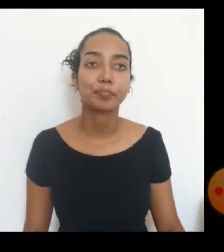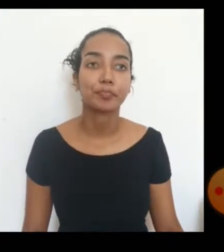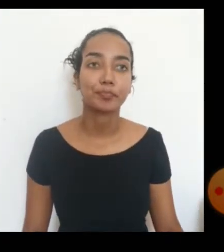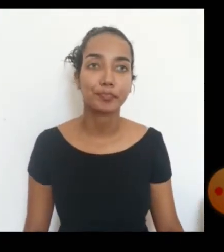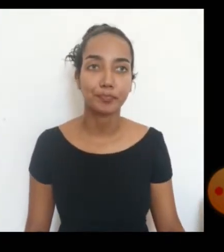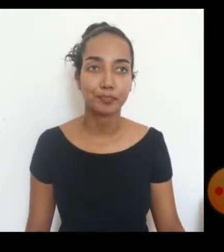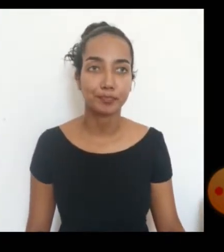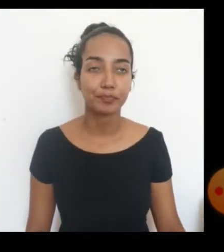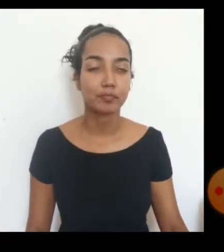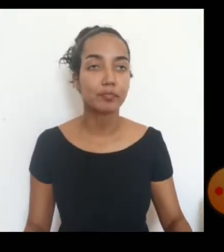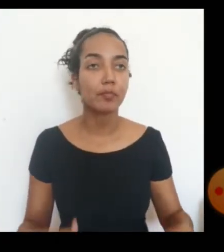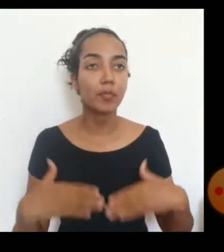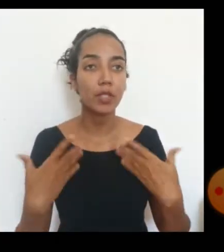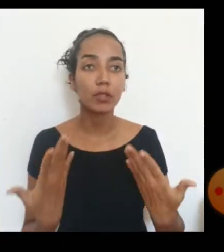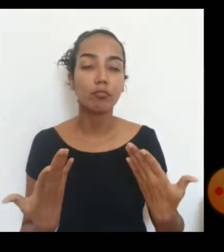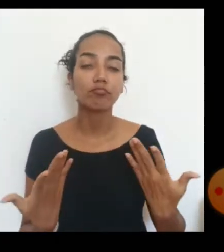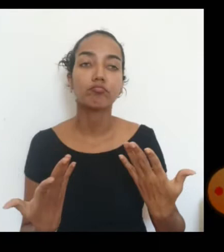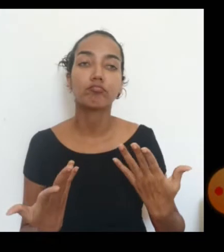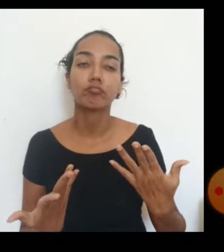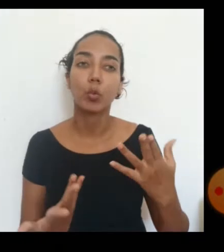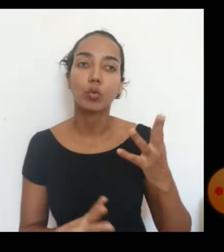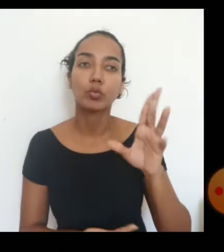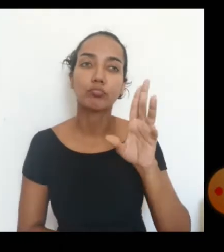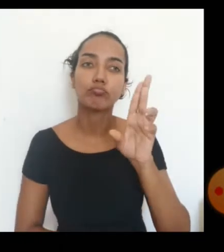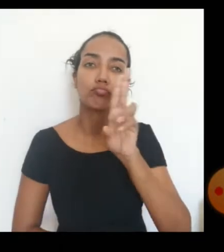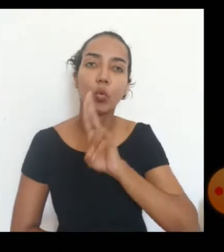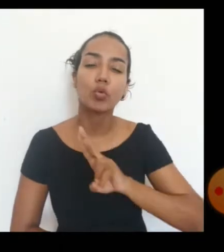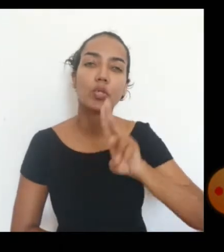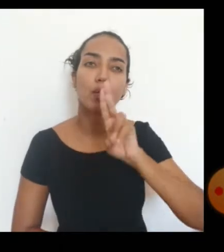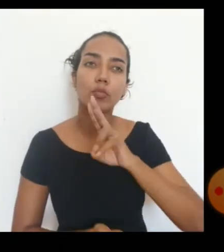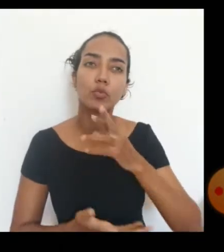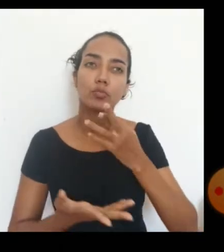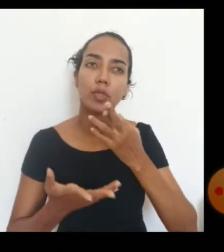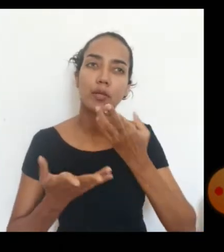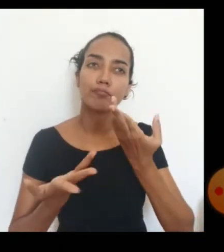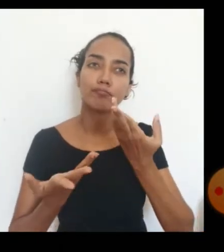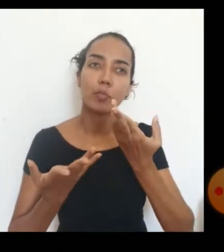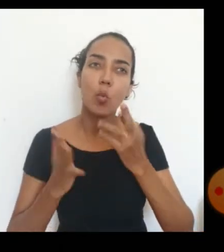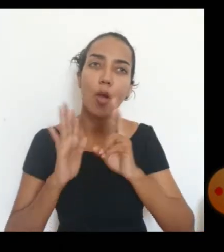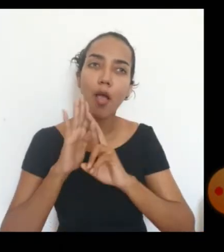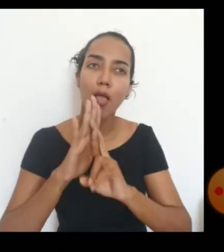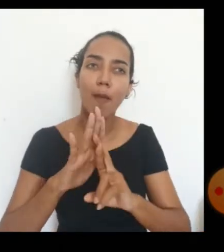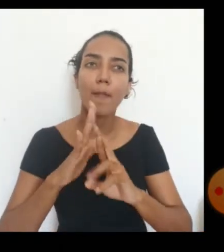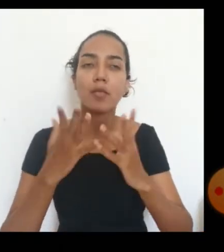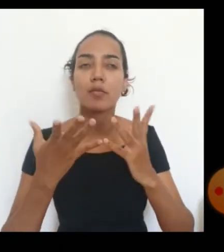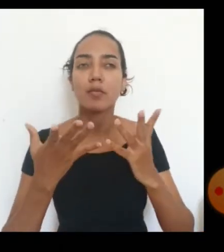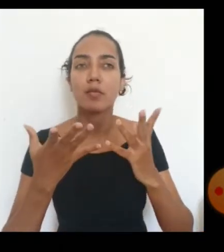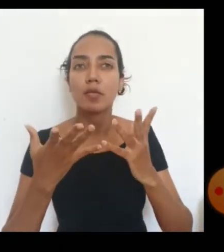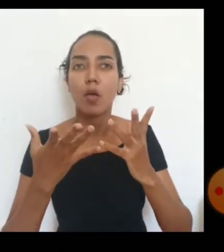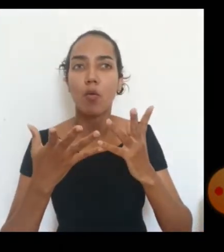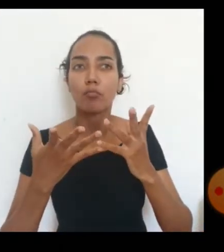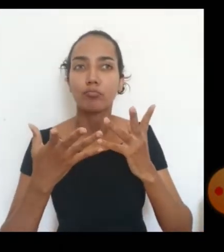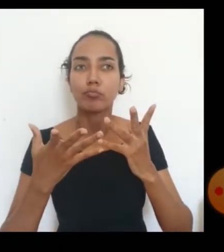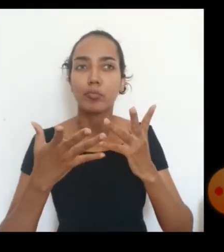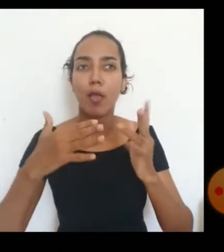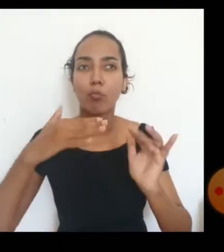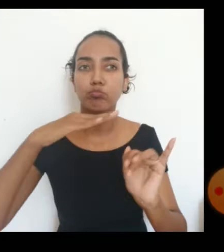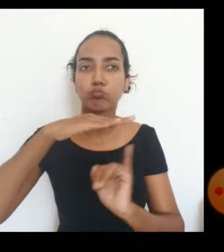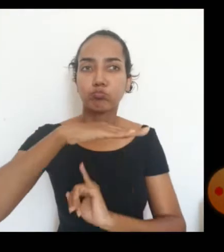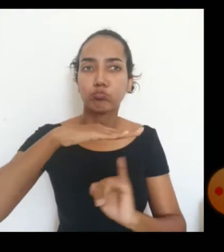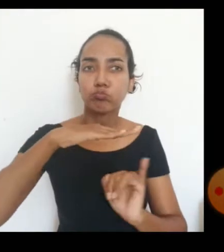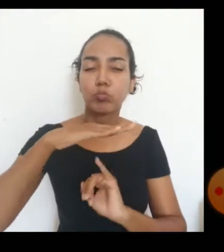nós partimos de uma implementação, de uma representação lúdica, como já discutimos anteriormente, para